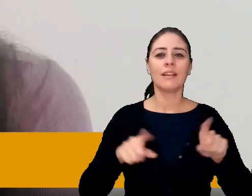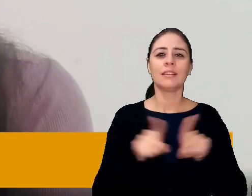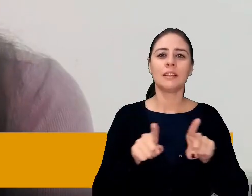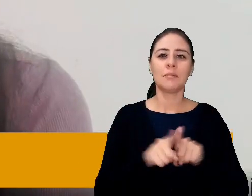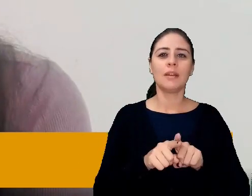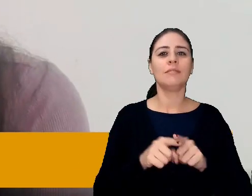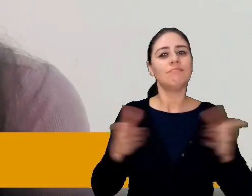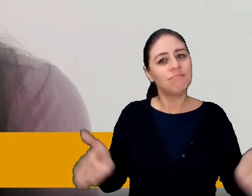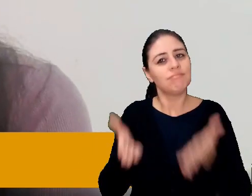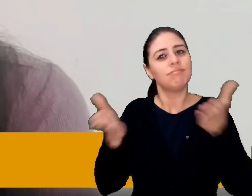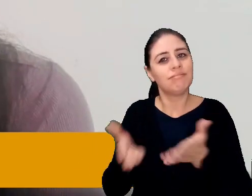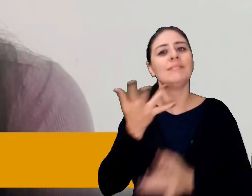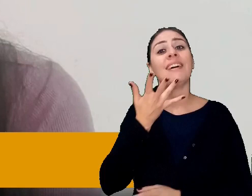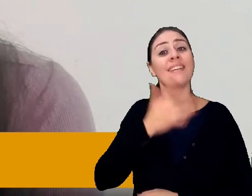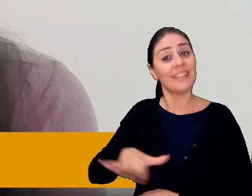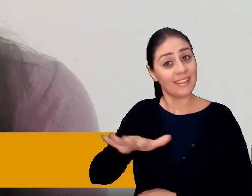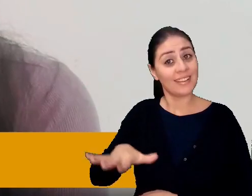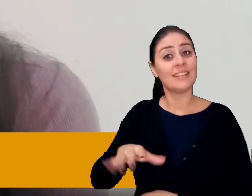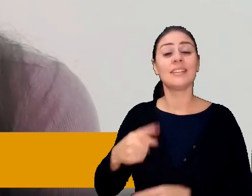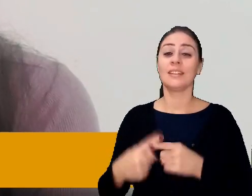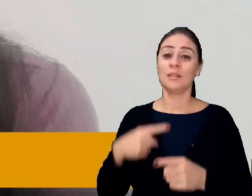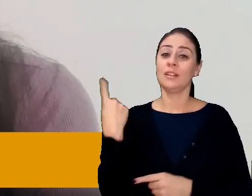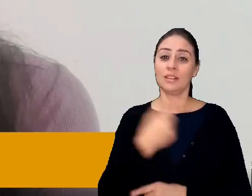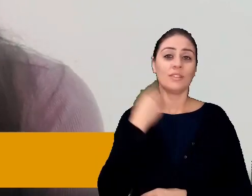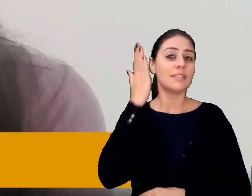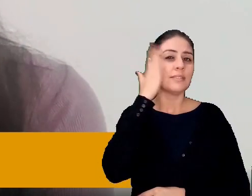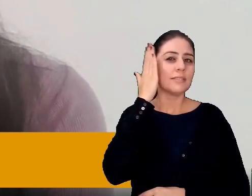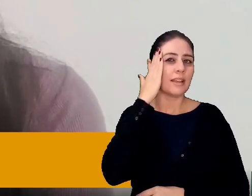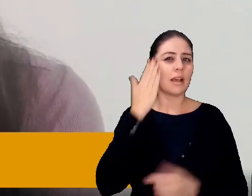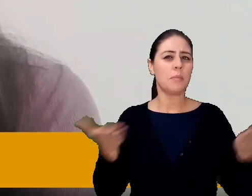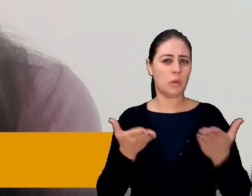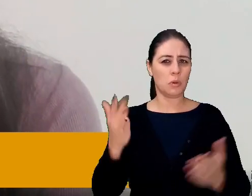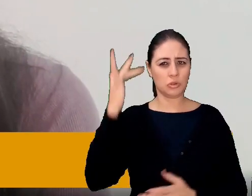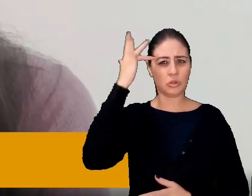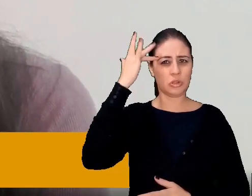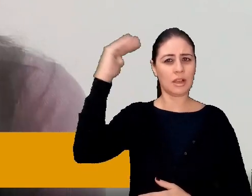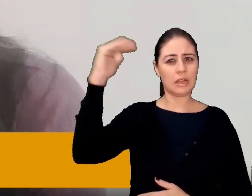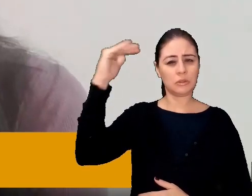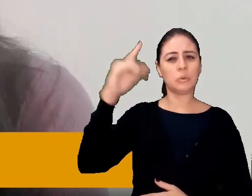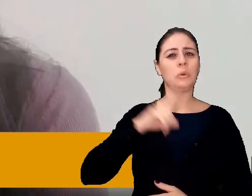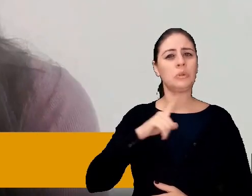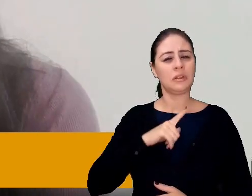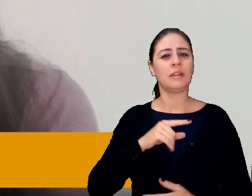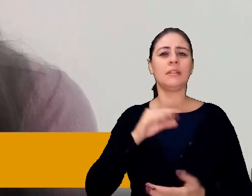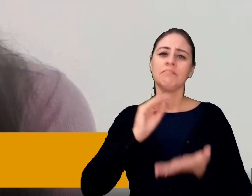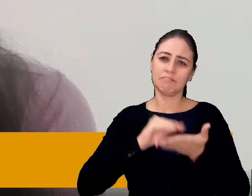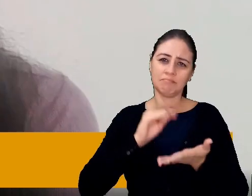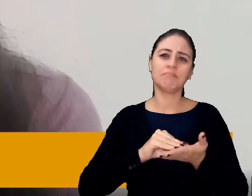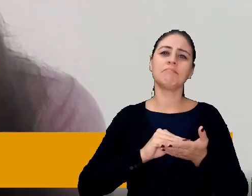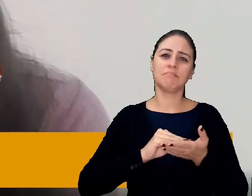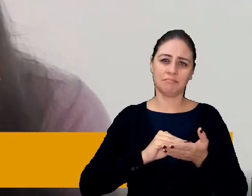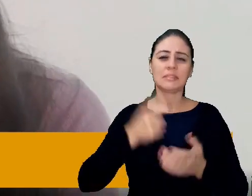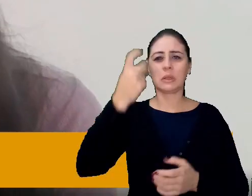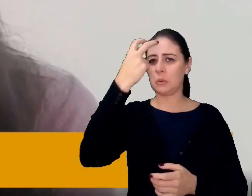também despertar isso nas crianças, né? Porque a gente sabe que esses adultos que estão aí, que trazem essa ignorância